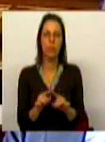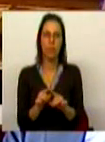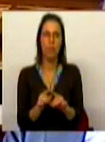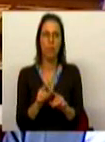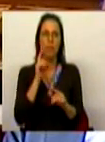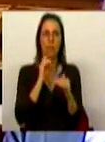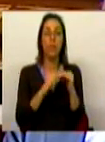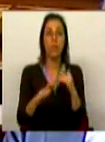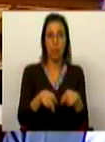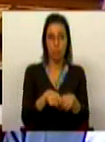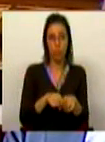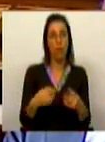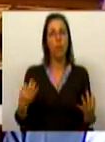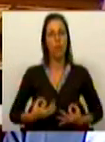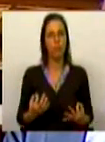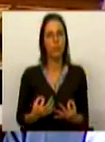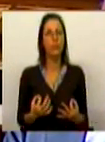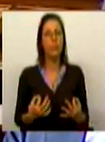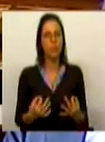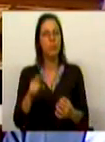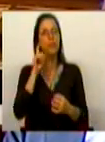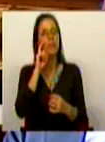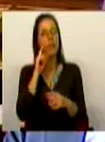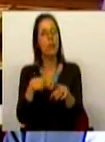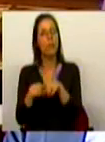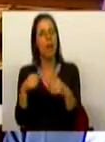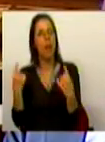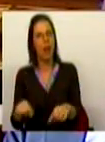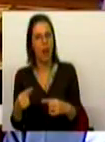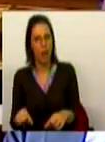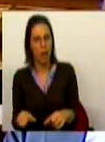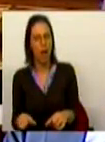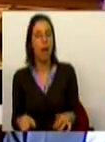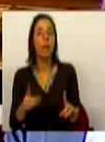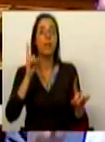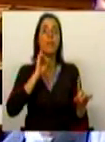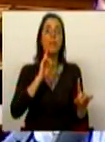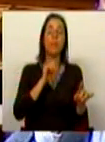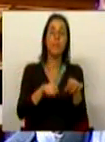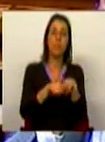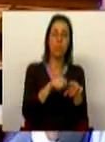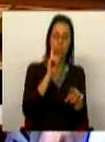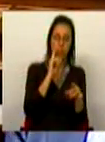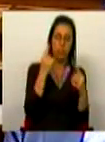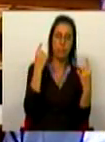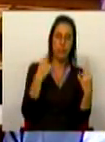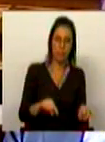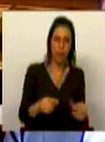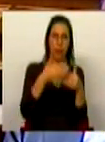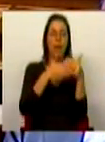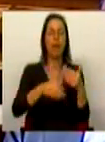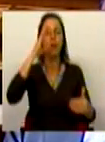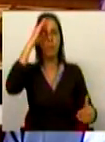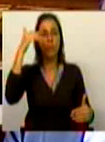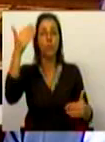a estabilidade política teve, que a estabilidade política tem e a importância que a estabilidade política terá no